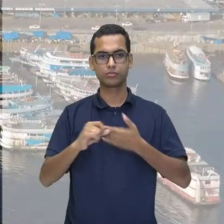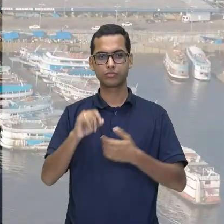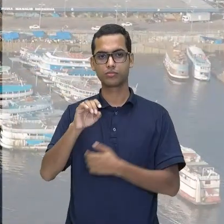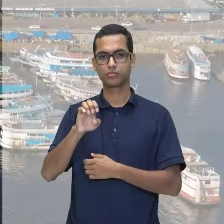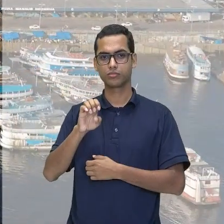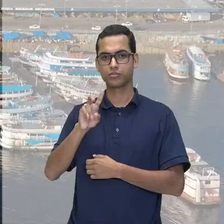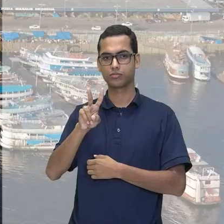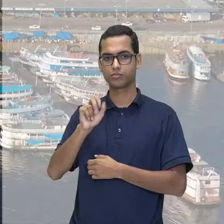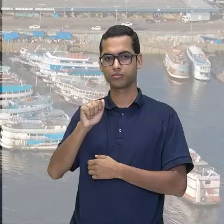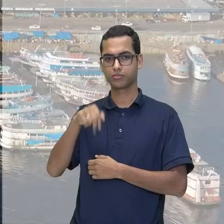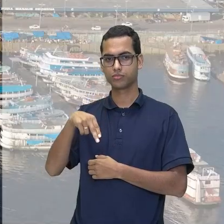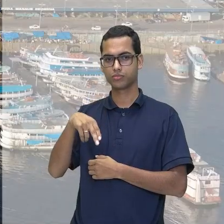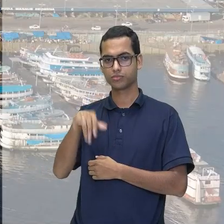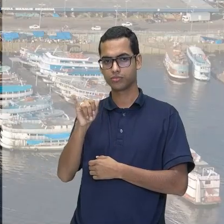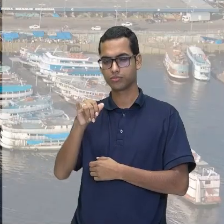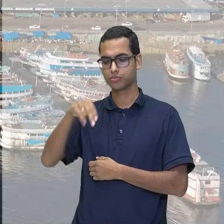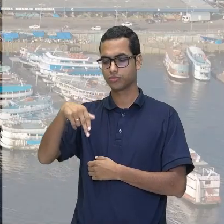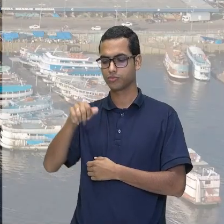Nascimento.